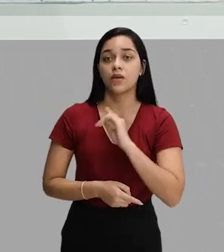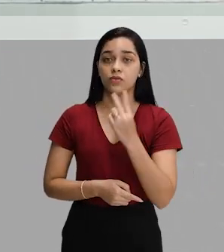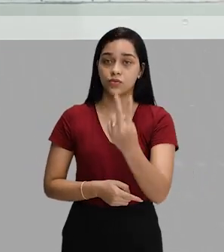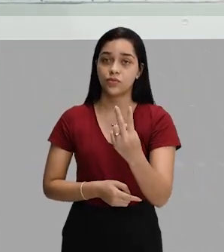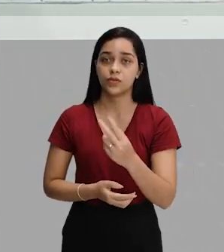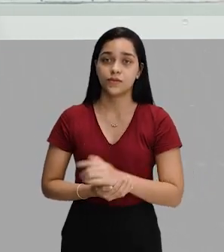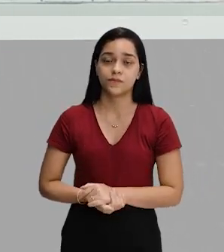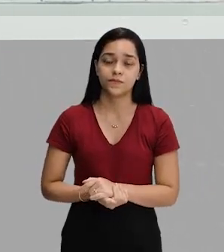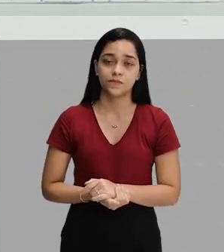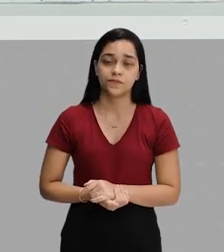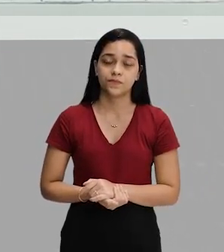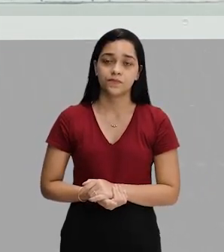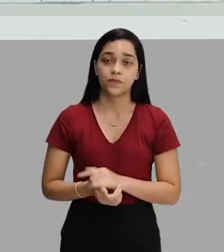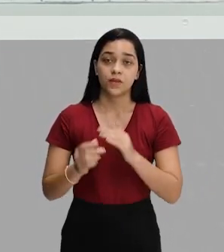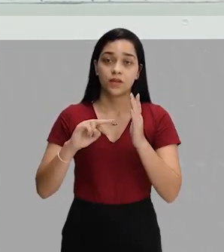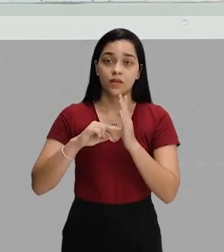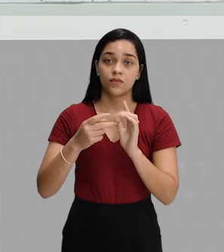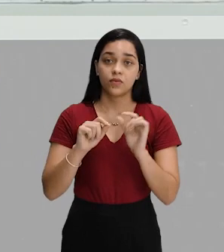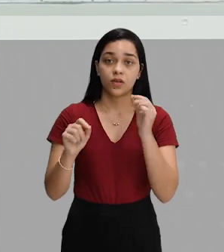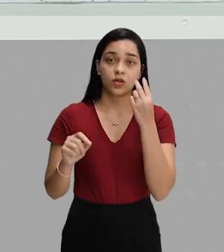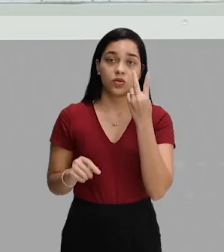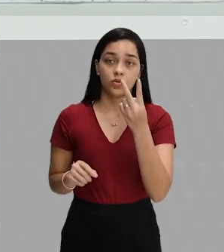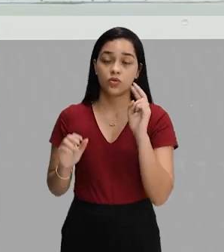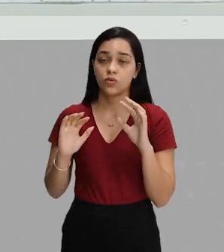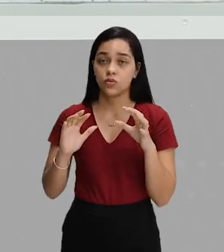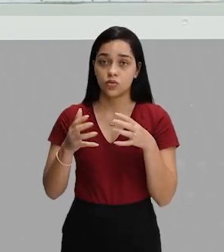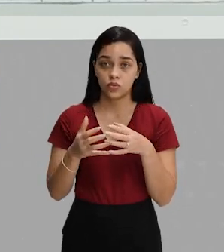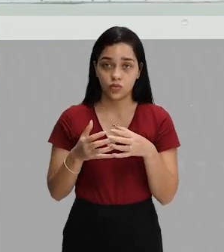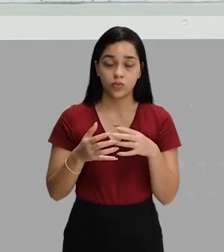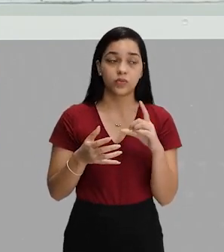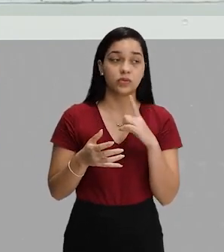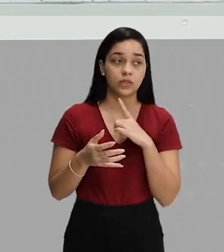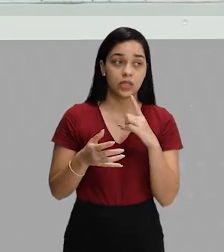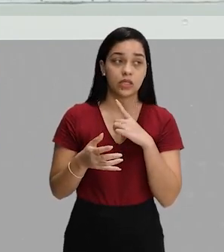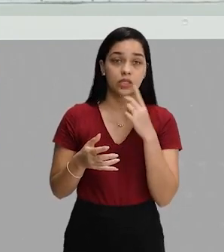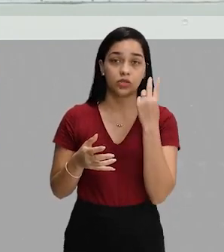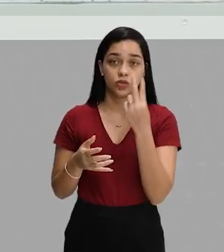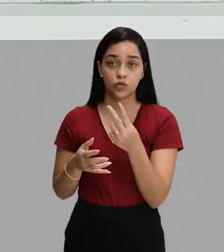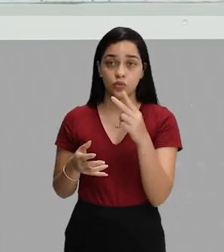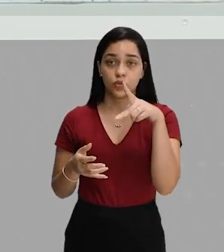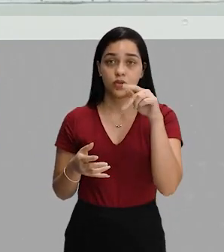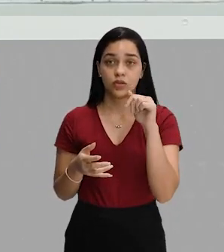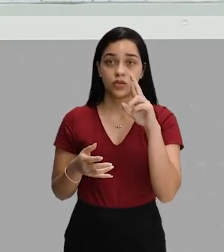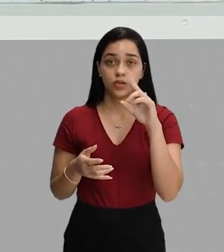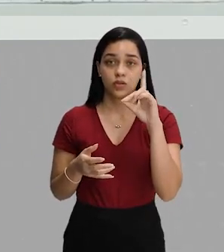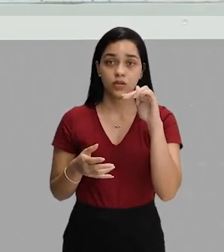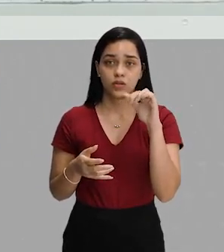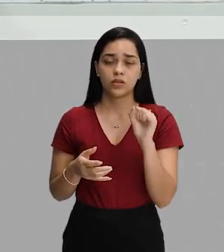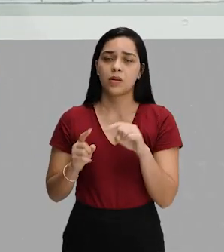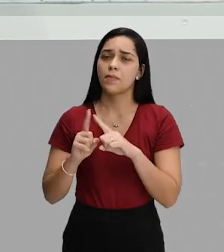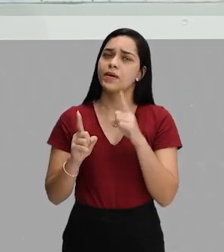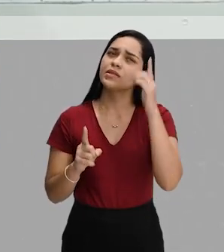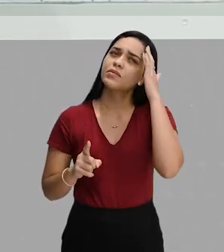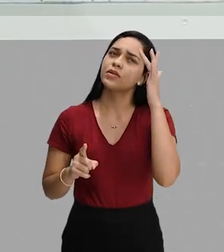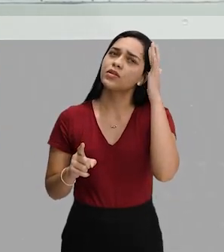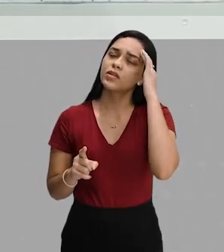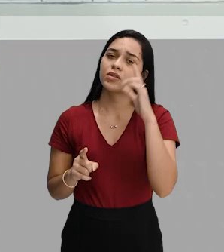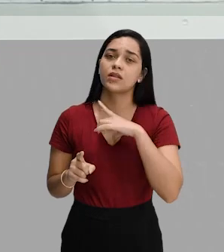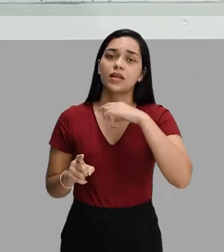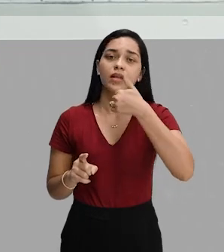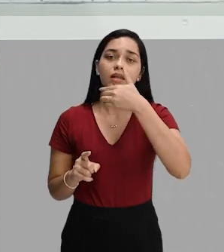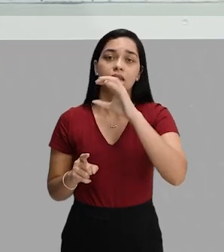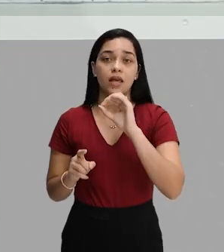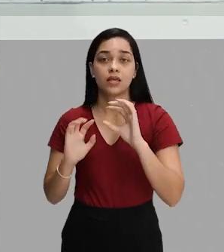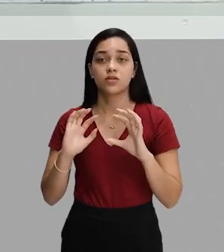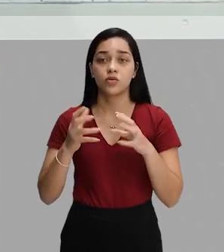partidas. Ou seja, dois clubes geram 2 partidas. Só que, Thiago, imagina se fossem 10